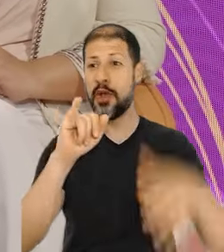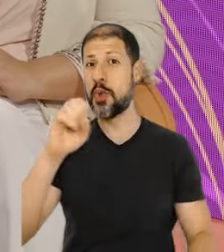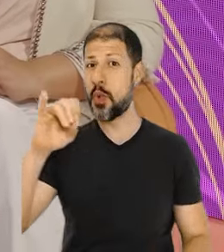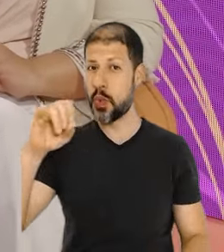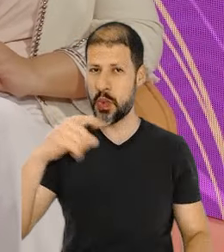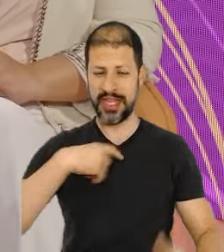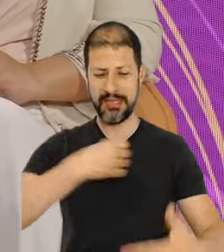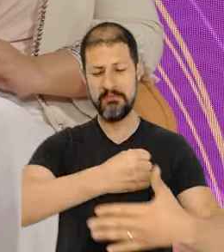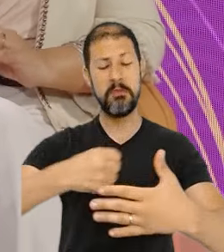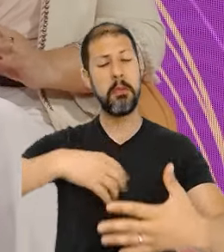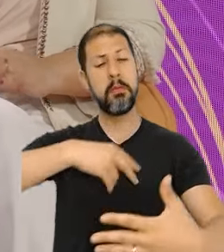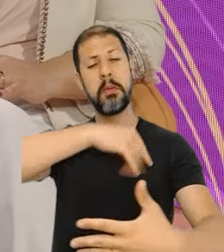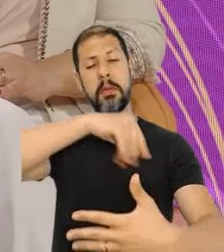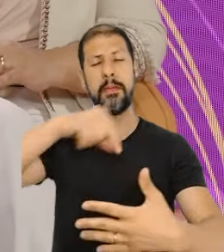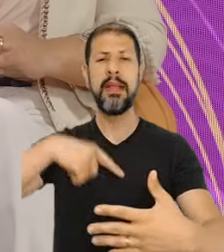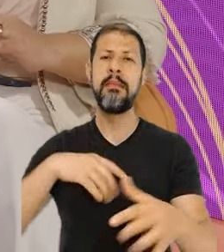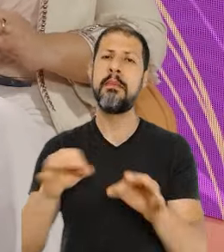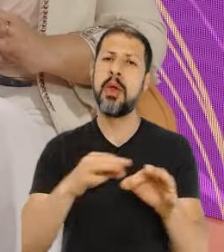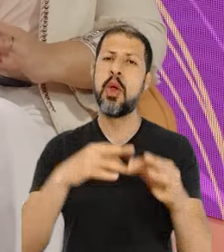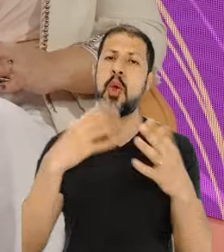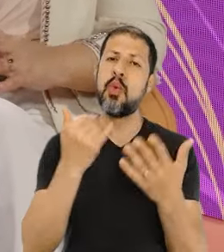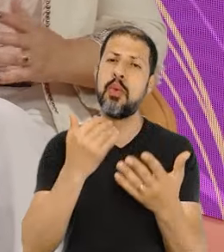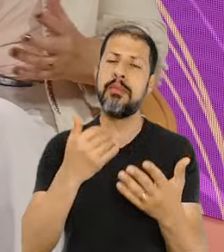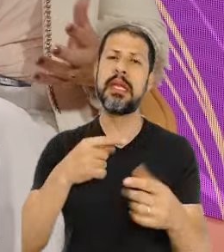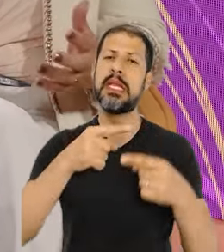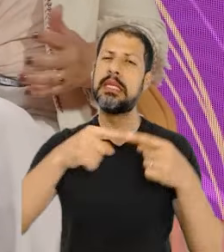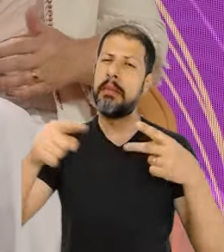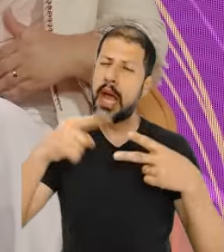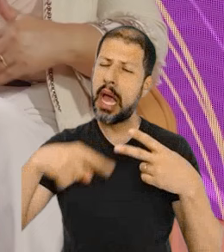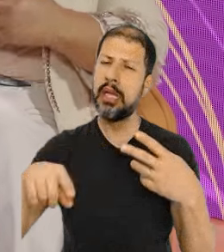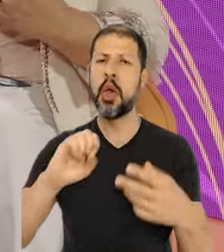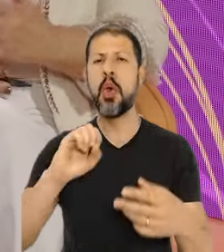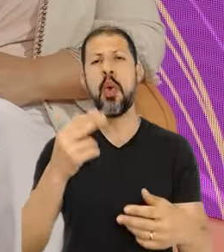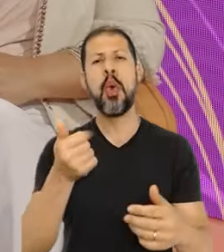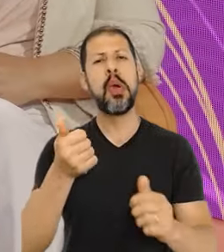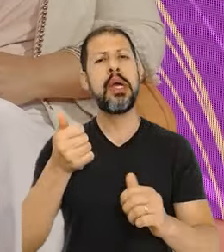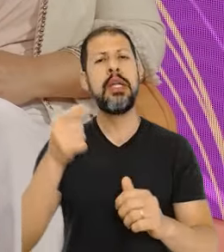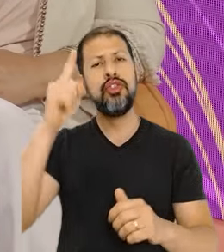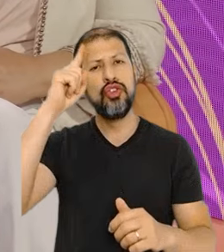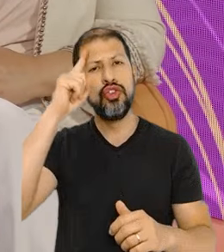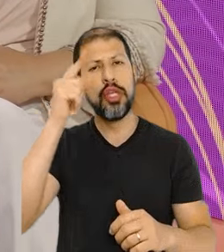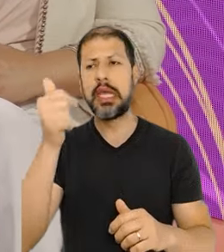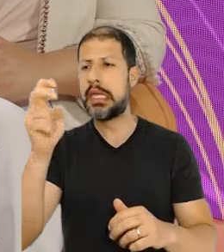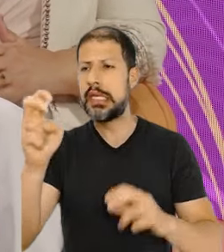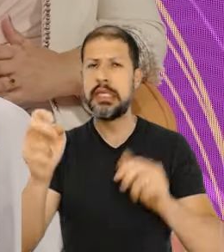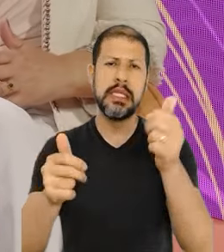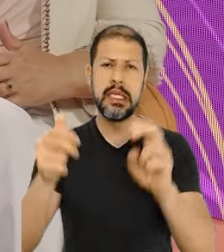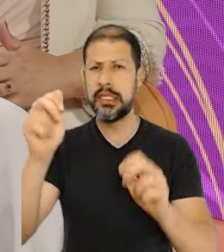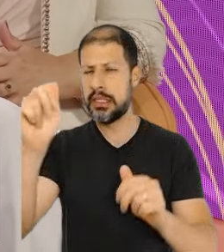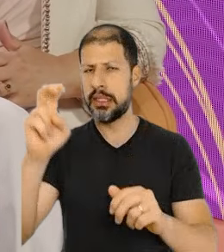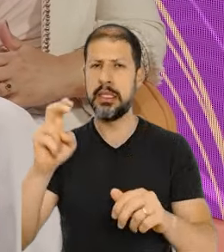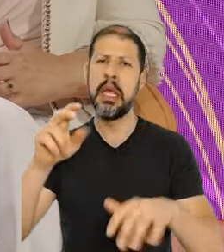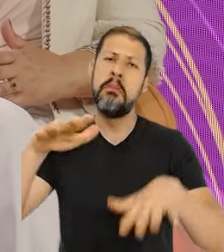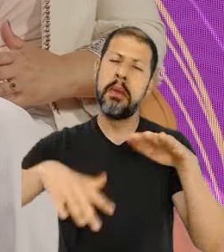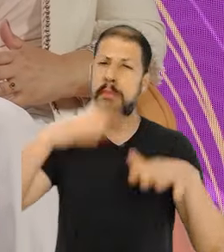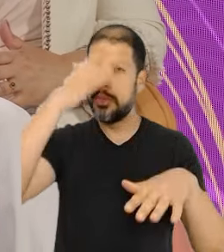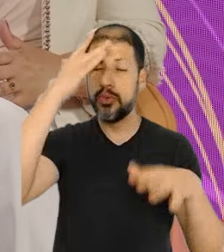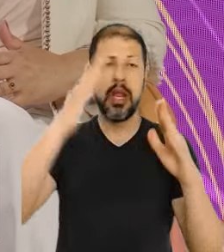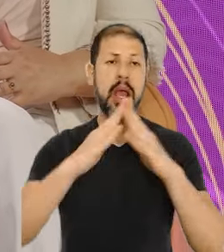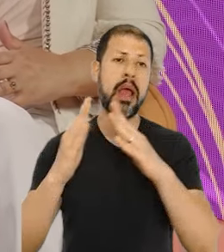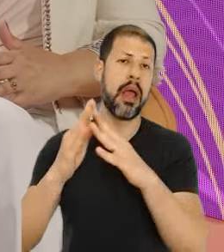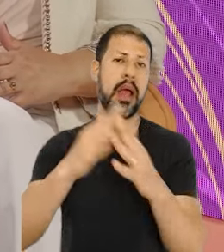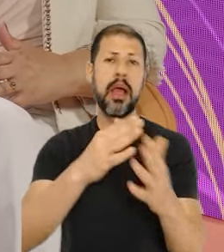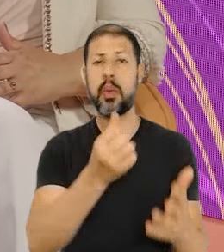preparo toda a comida da semana ou por quinzena Depende de quantas pessoas que tem na casa preparo vários